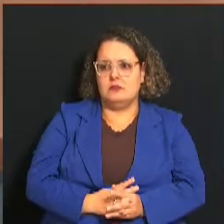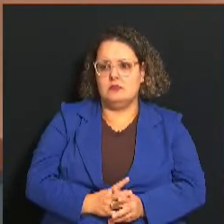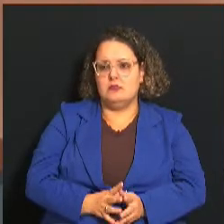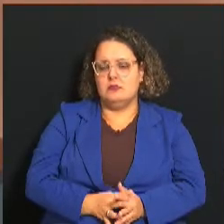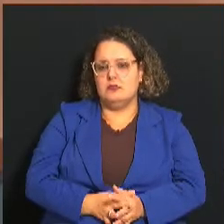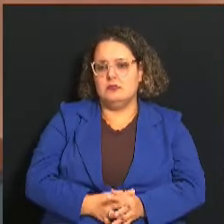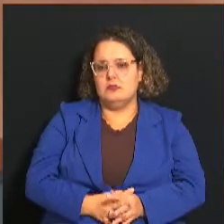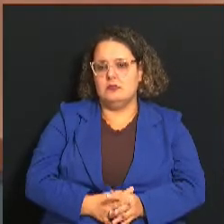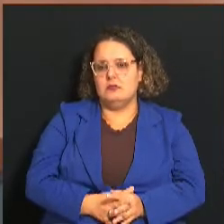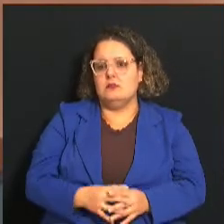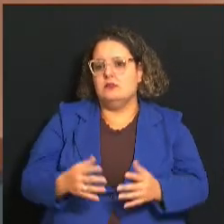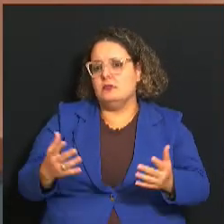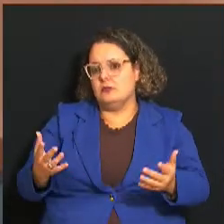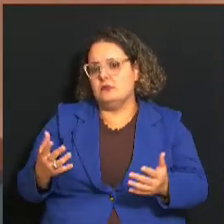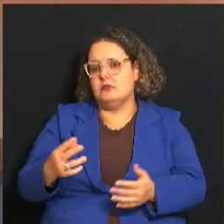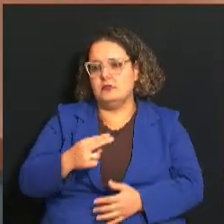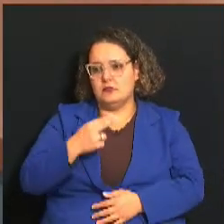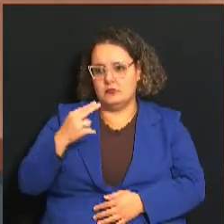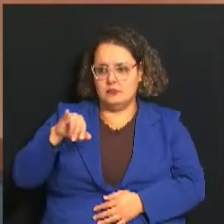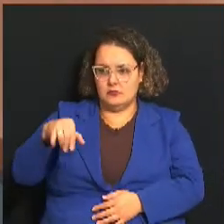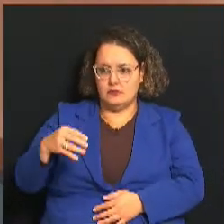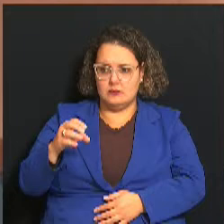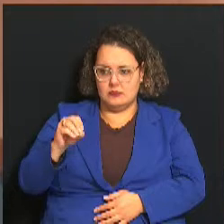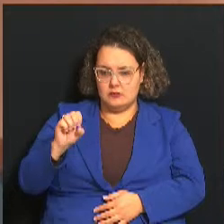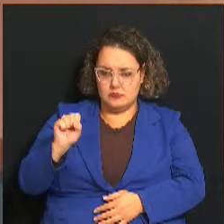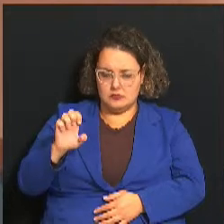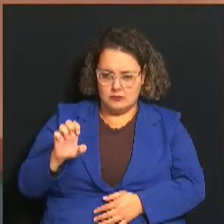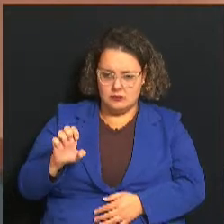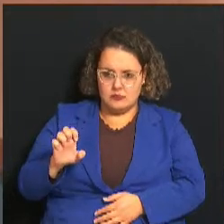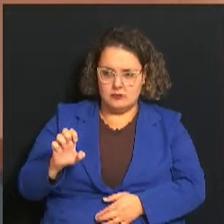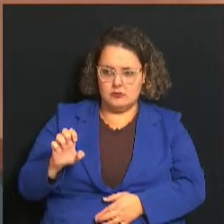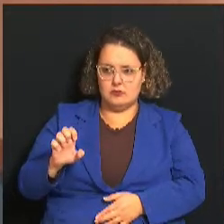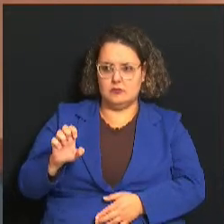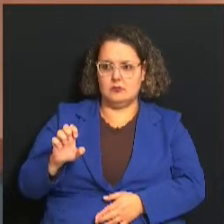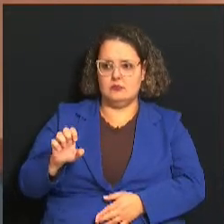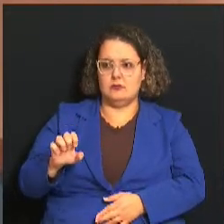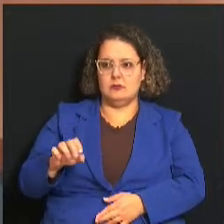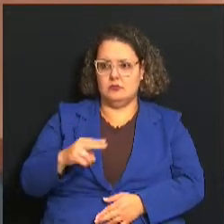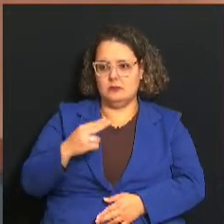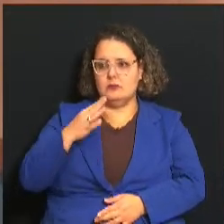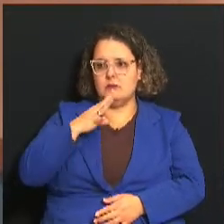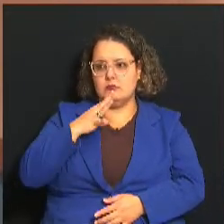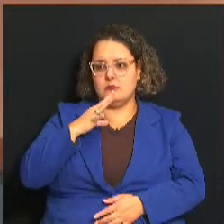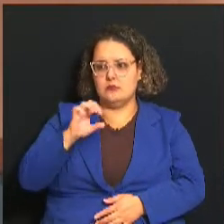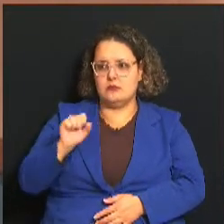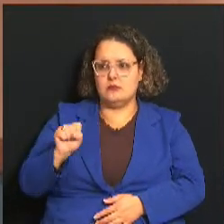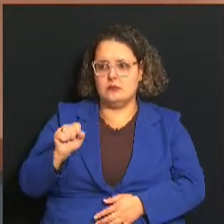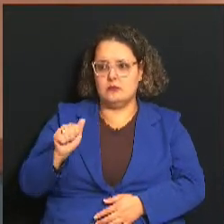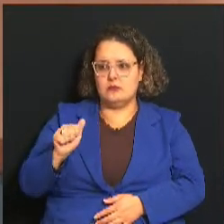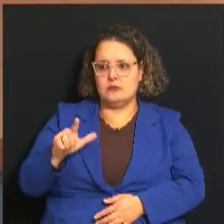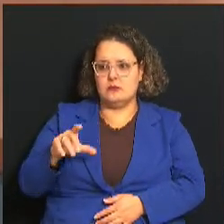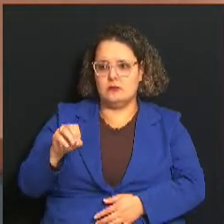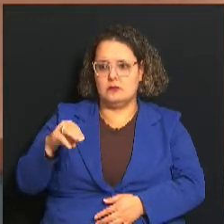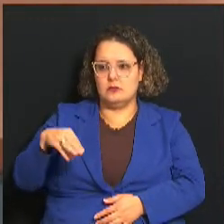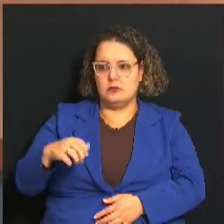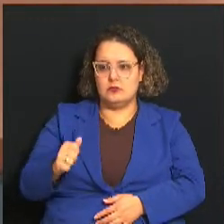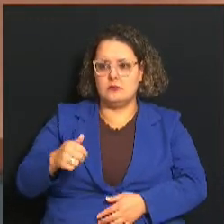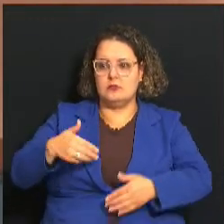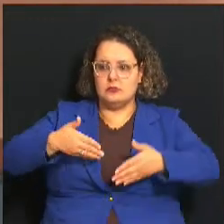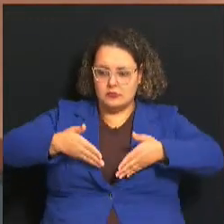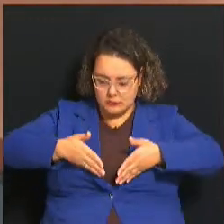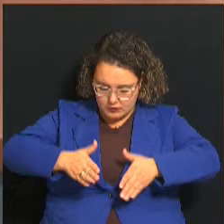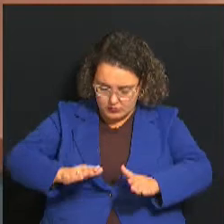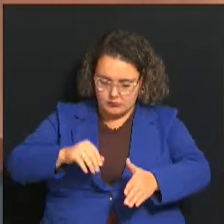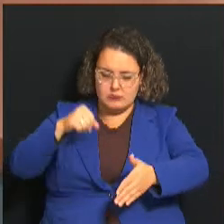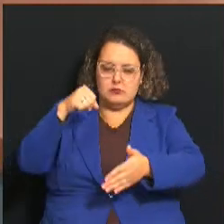Bom, gente, meu nome é José Salomão Fernandes, nome de guerra Salomão. nasci ambientalista, luto há